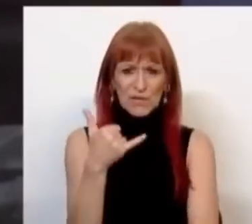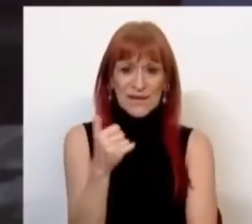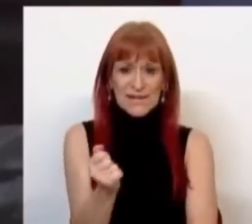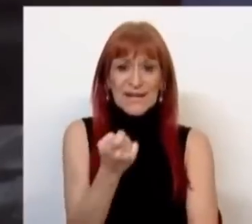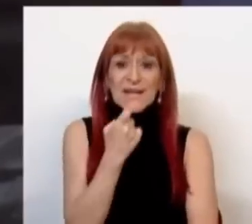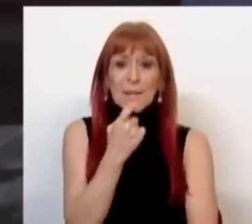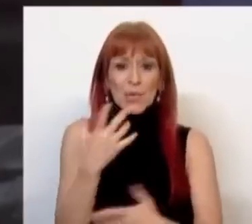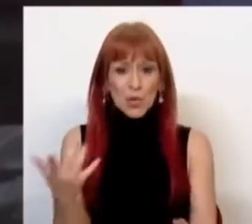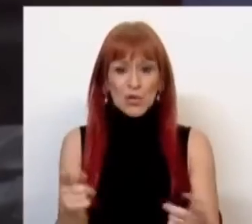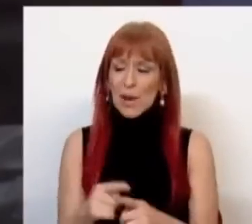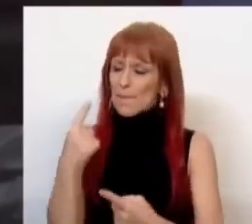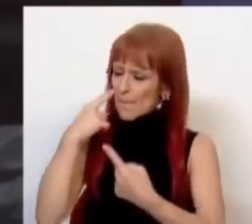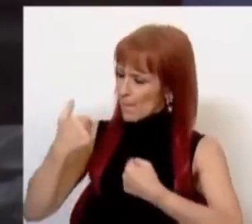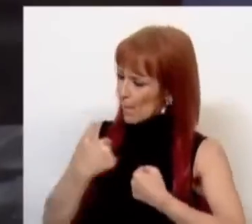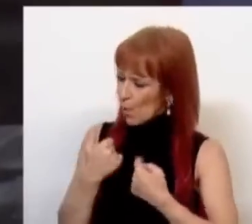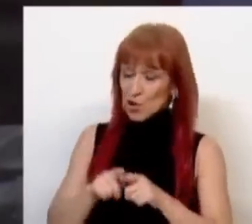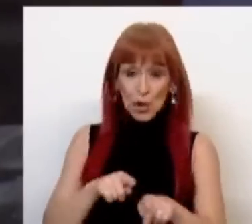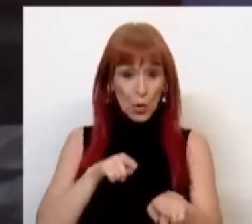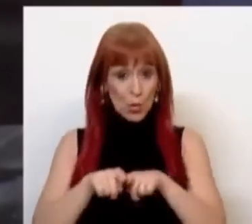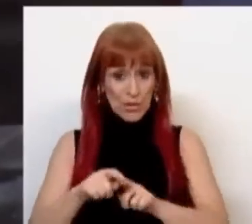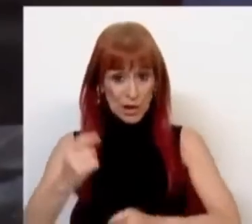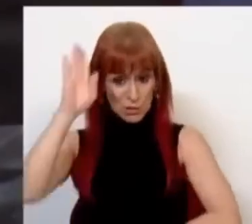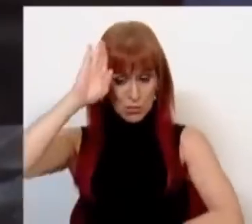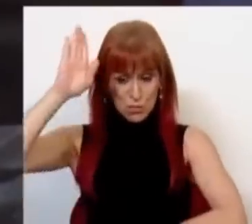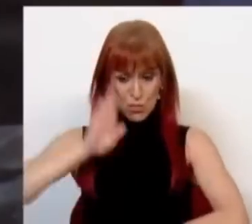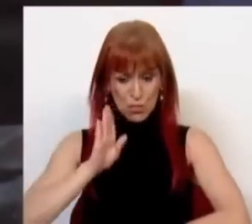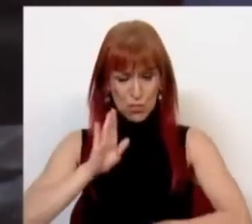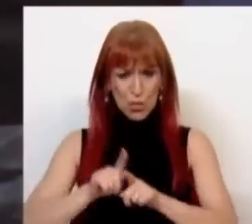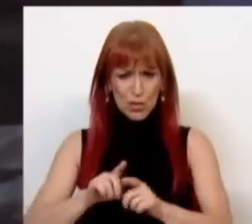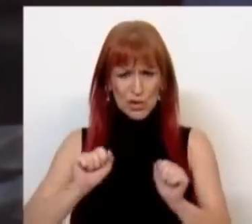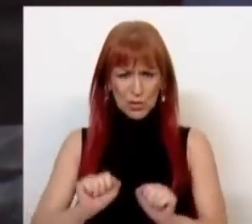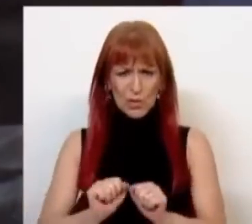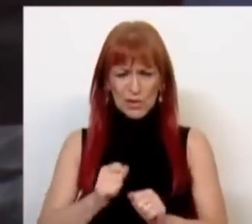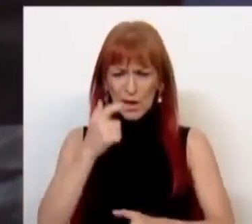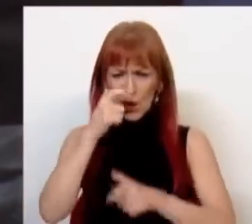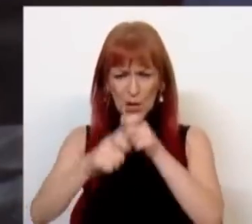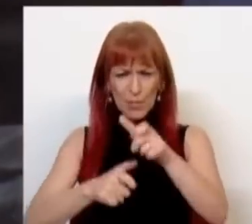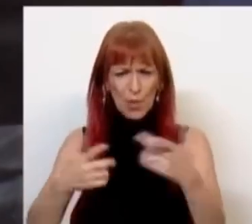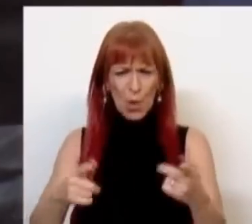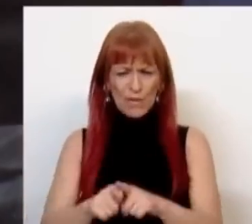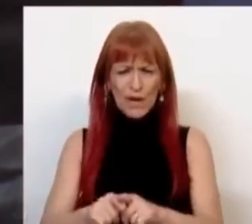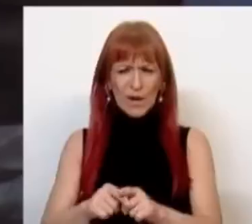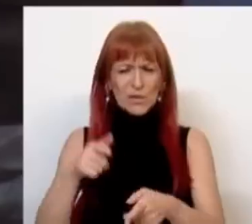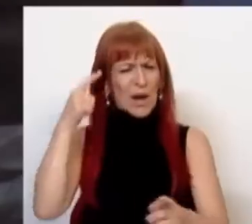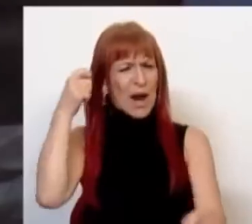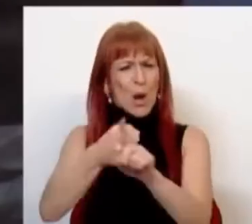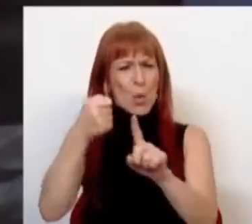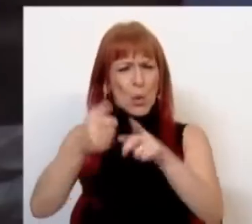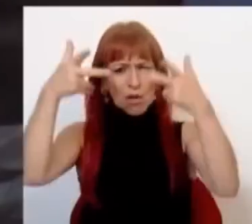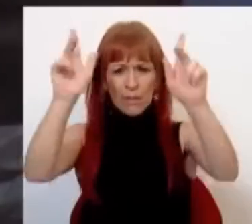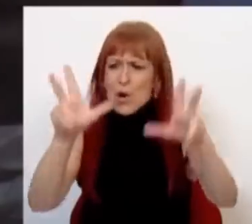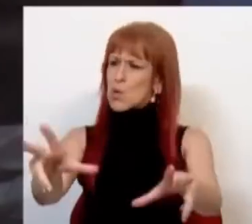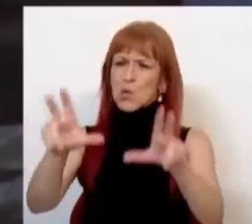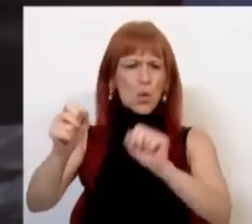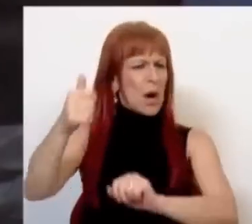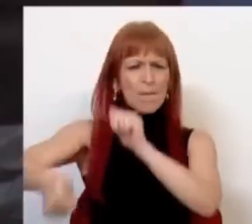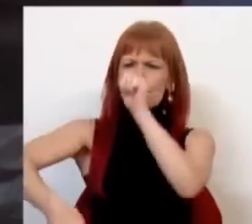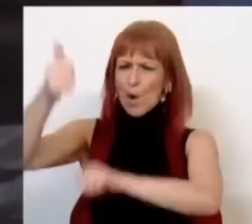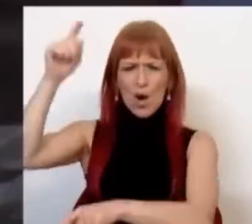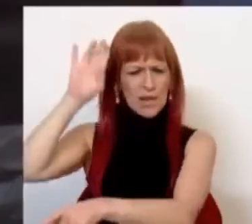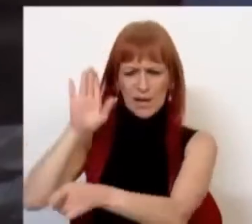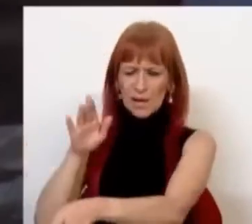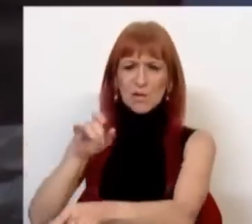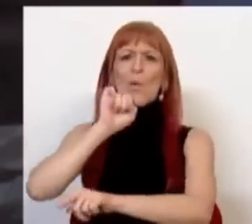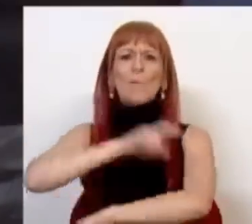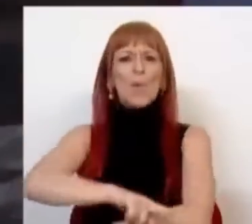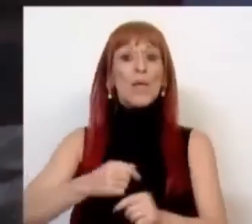abril nos mostra que uma política militar que enfrenta um povo em luta pela liberdade jamais poderá vencê-lo.